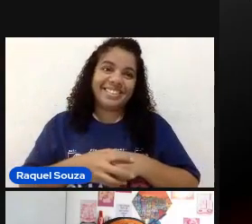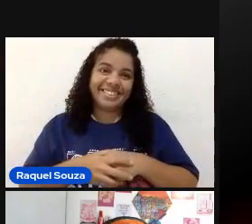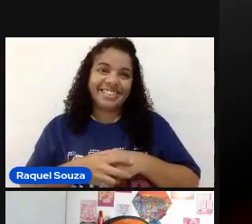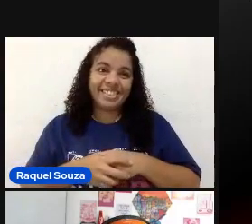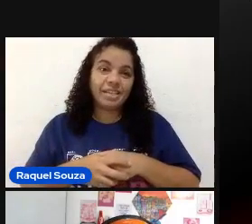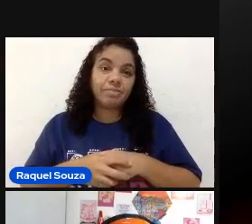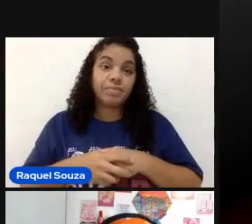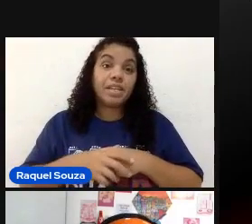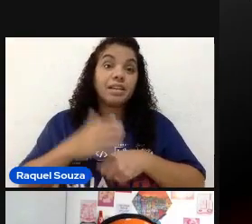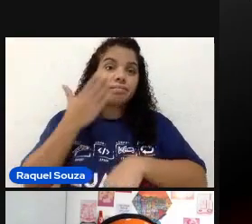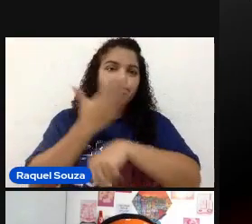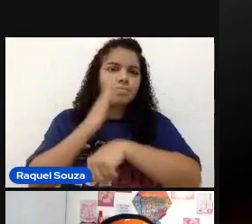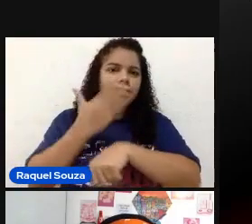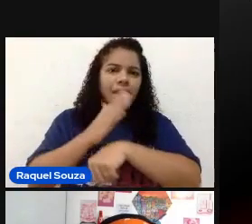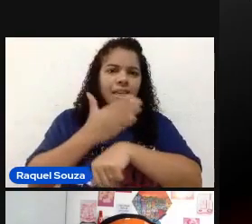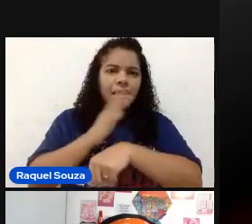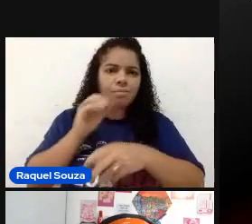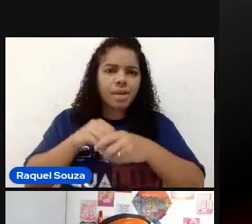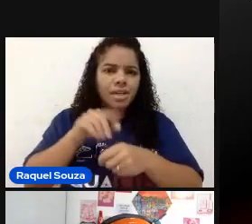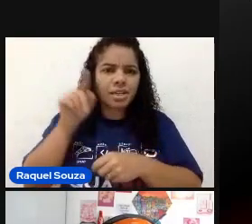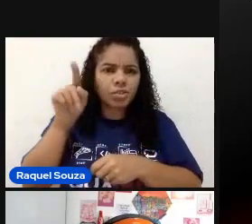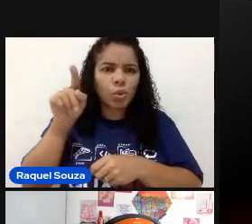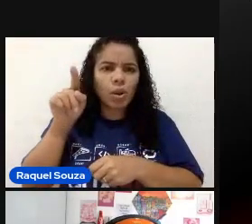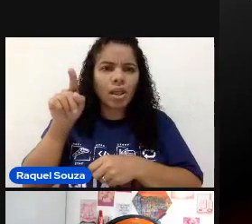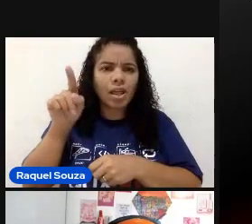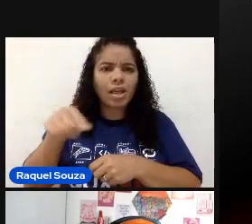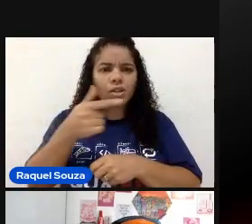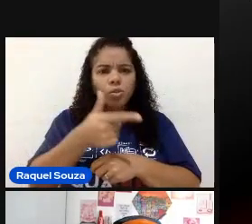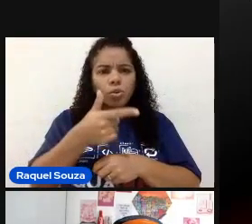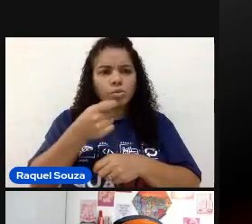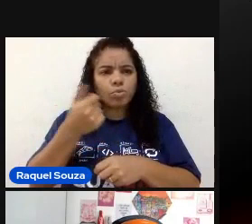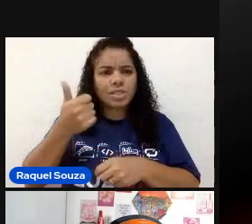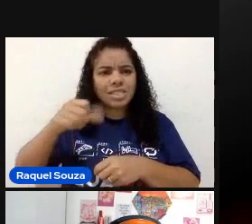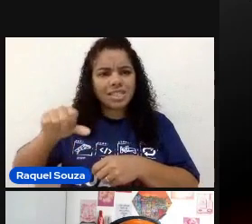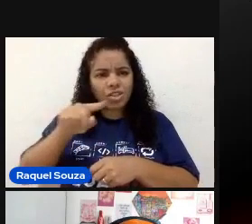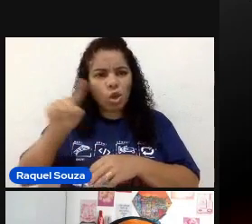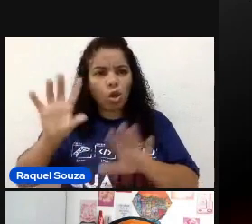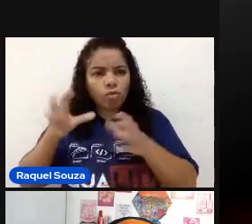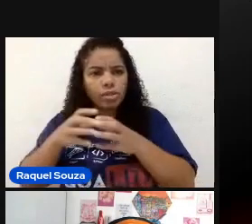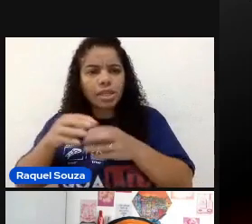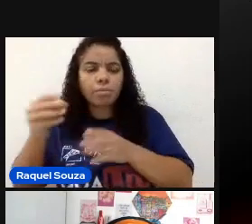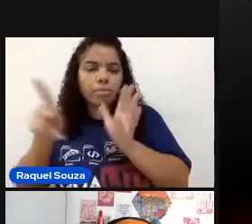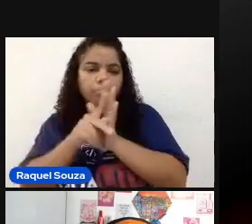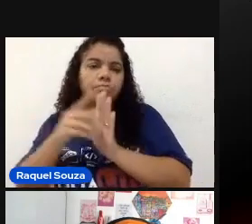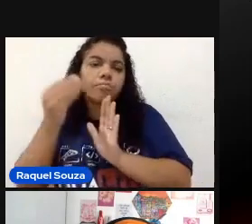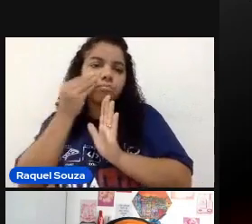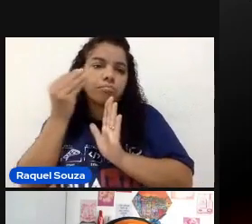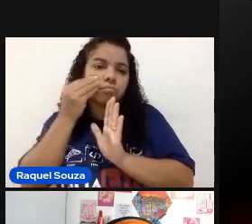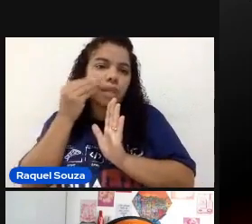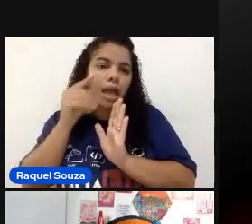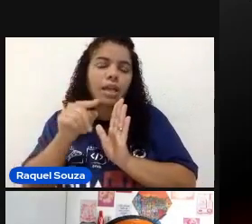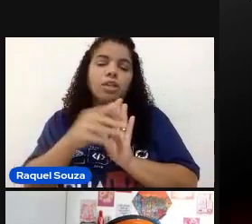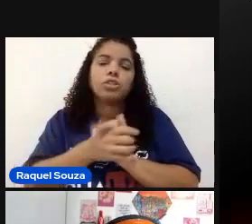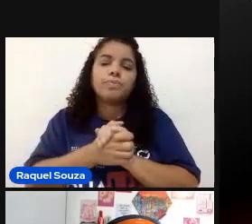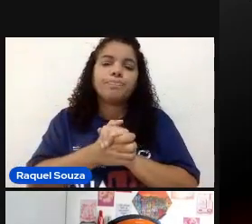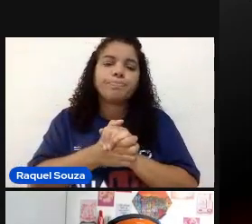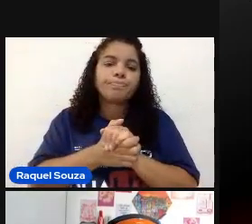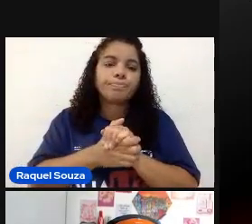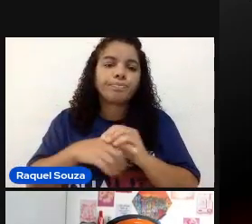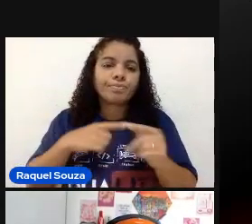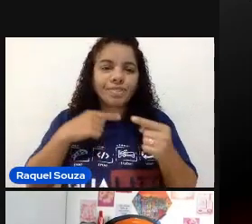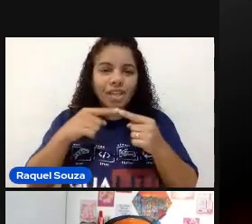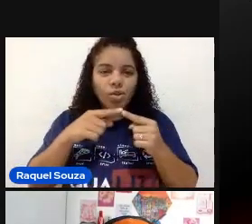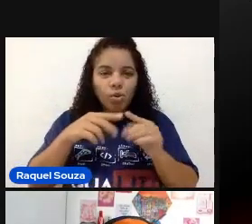foi um treinamento que foi dado lá em 2019 para uma equipe de testes, baseado nesse requisito